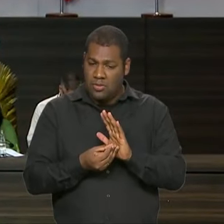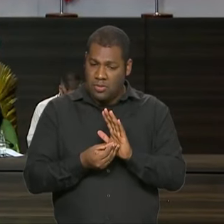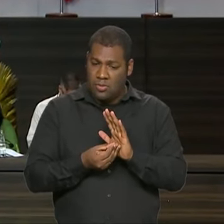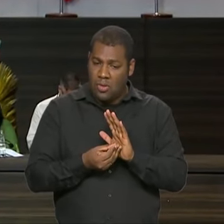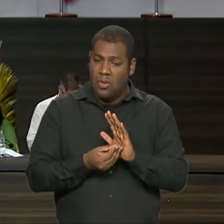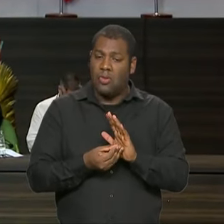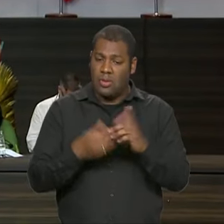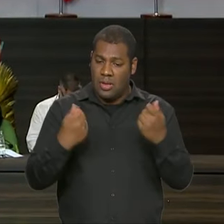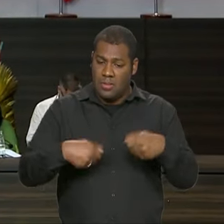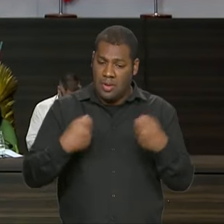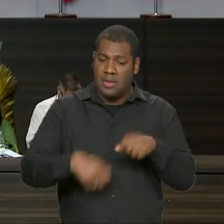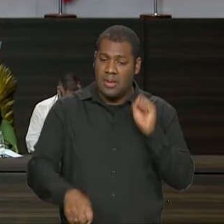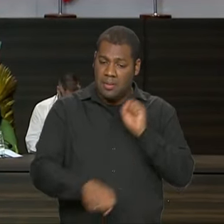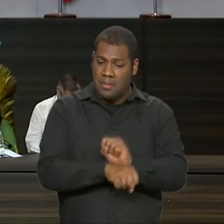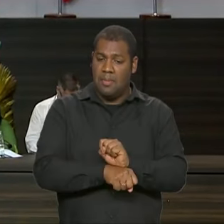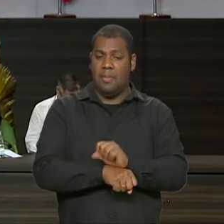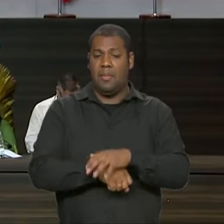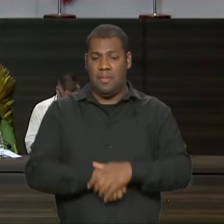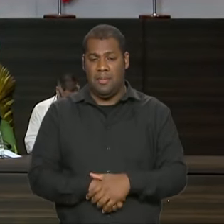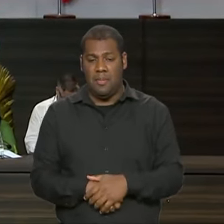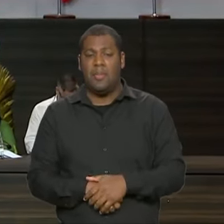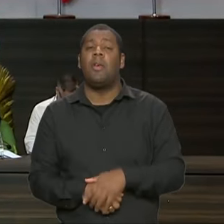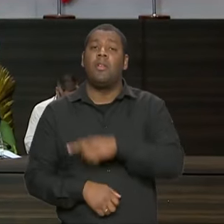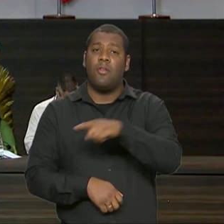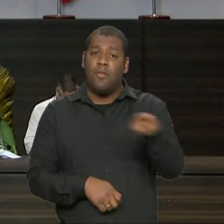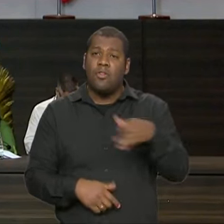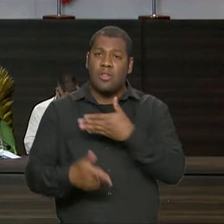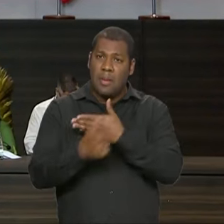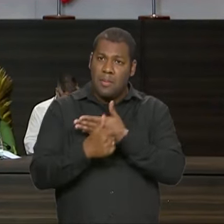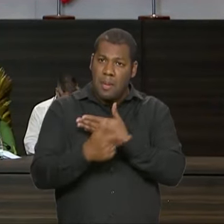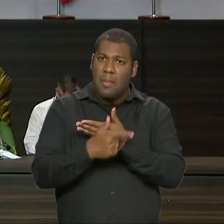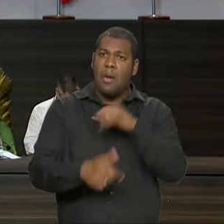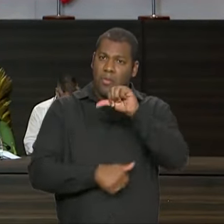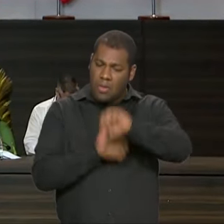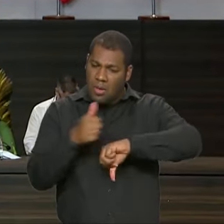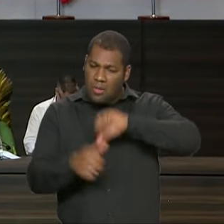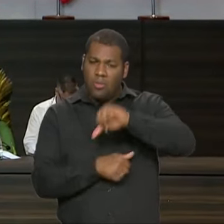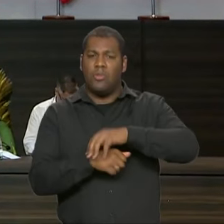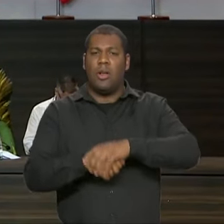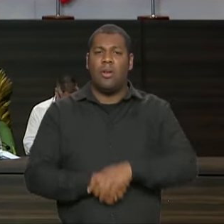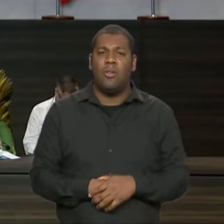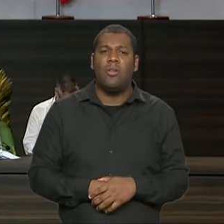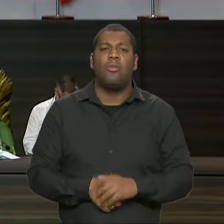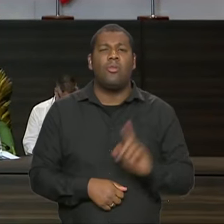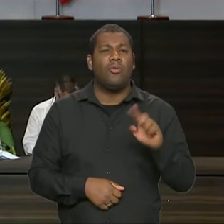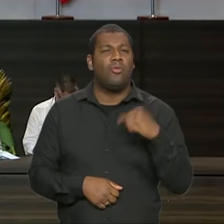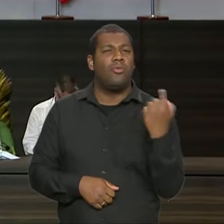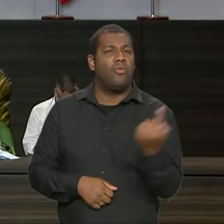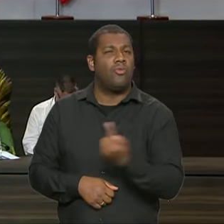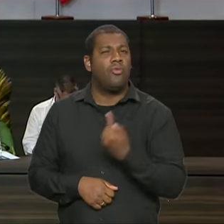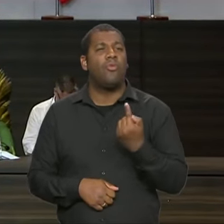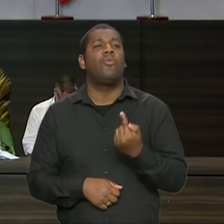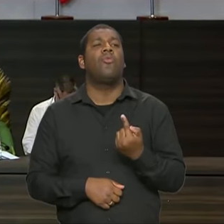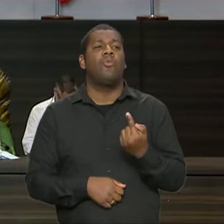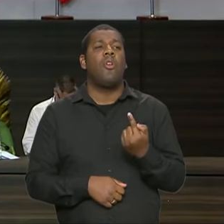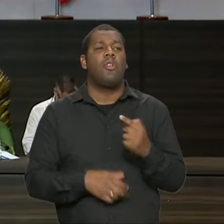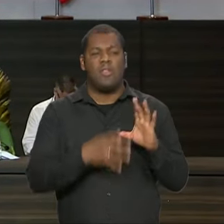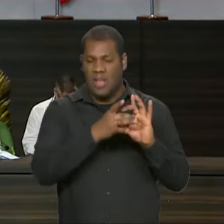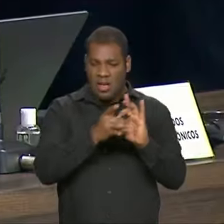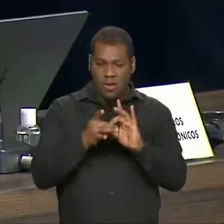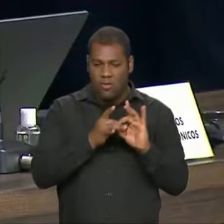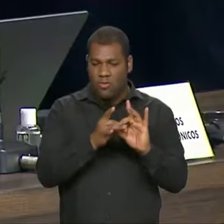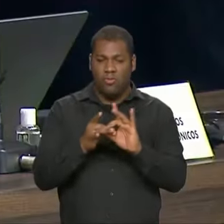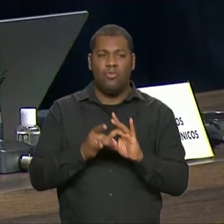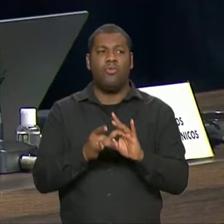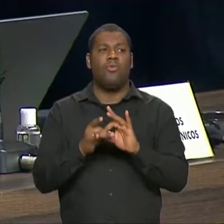está em suas mãos reverter essa situação. Senhores presidentes, nós somamos aqui a nossa voz para que